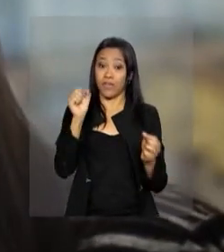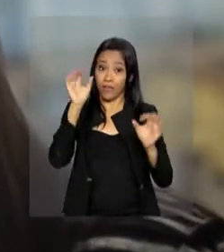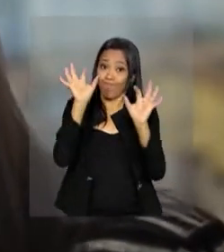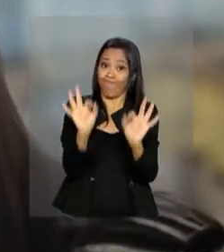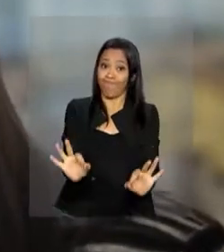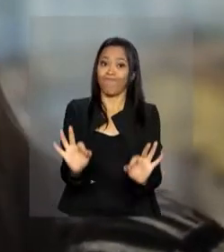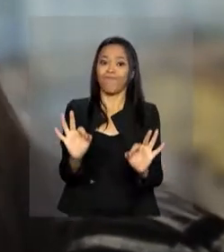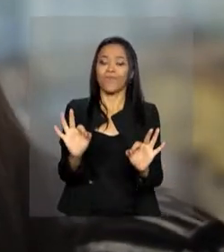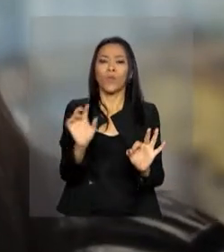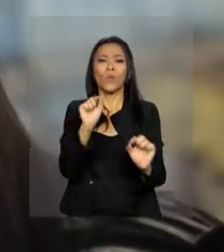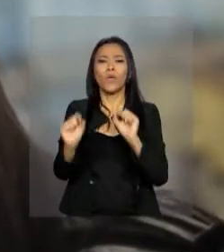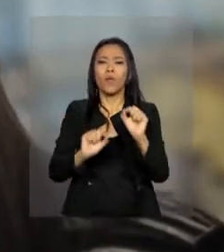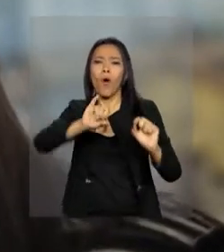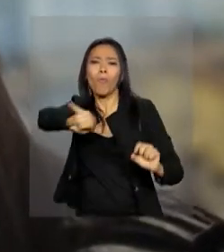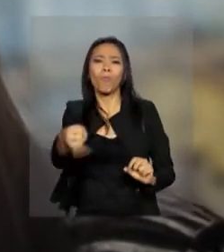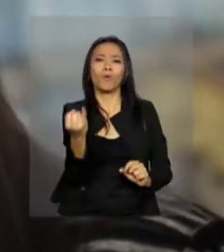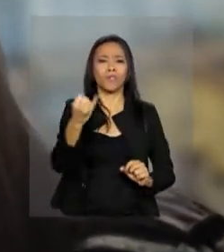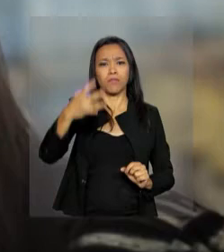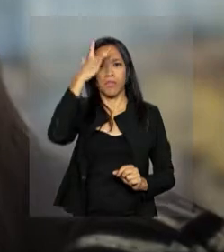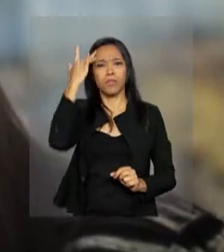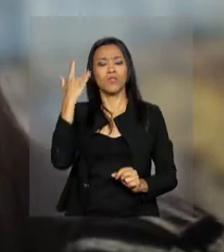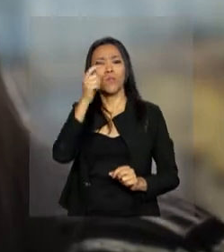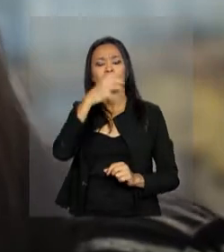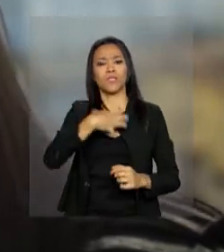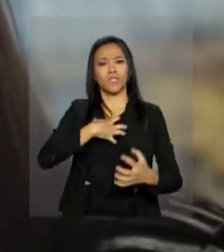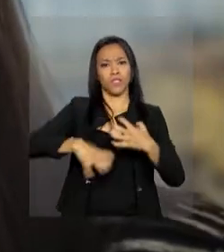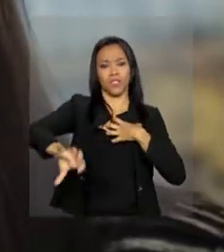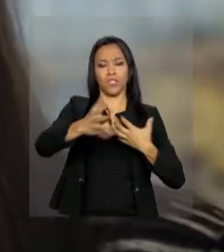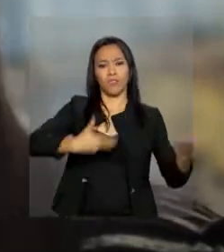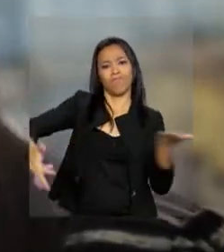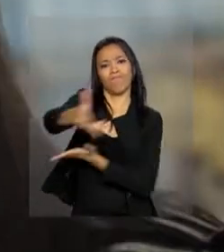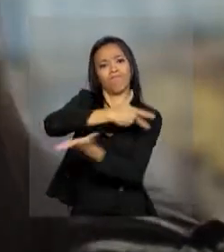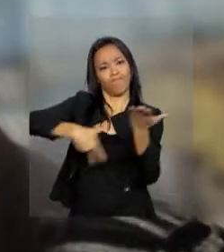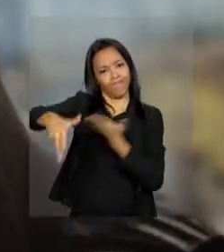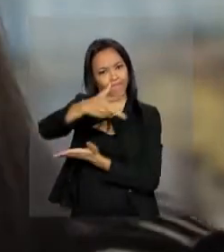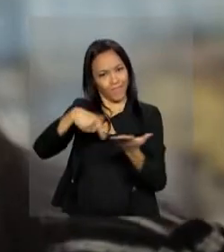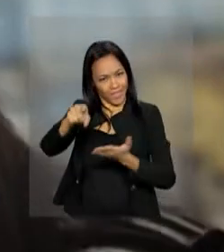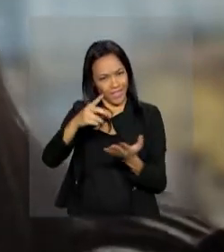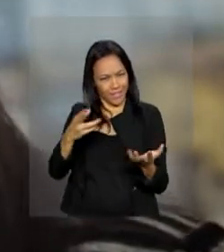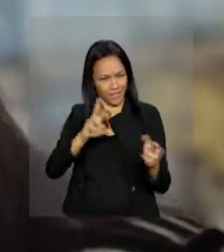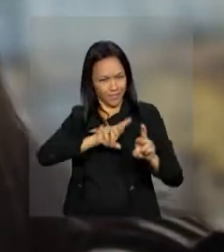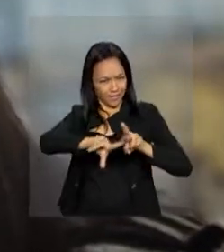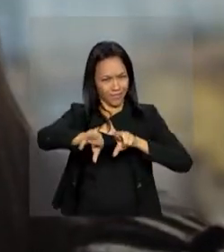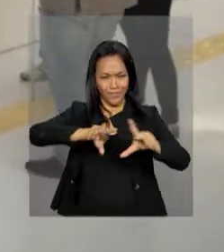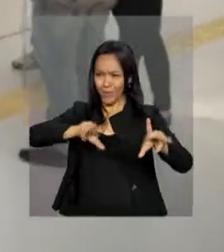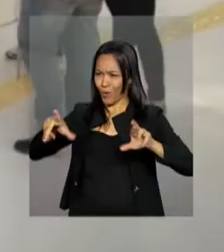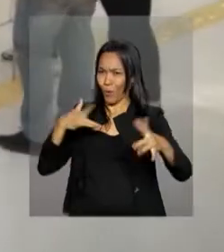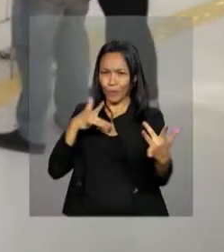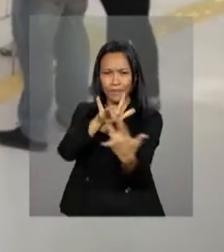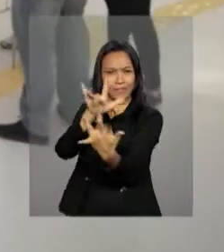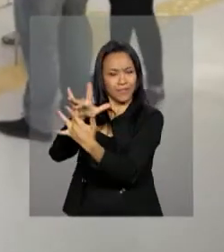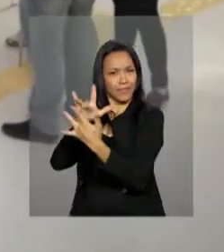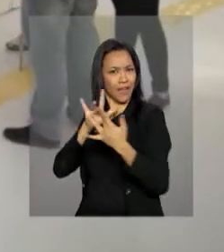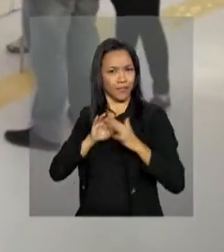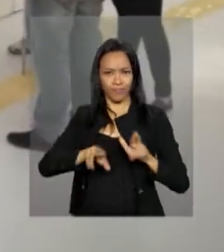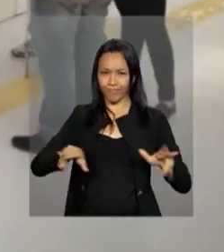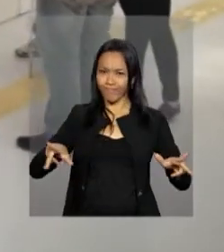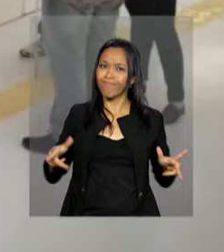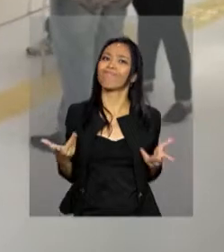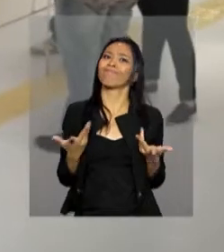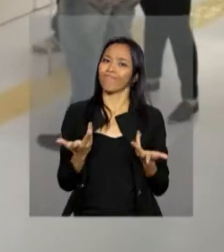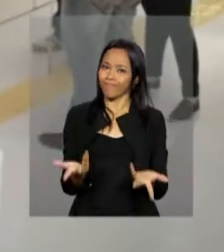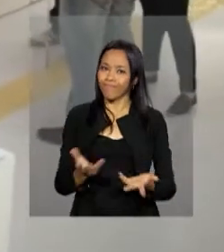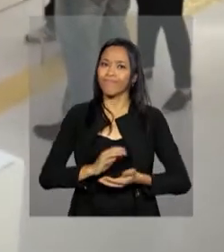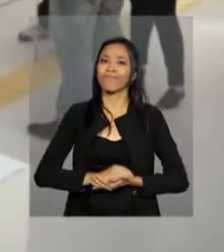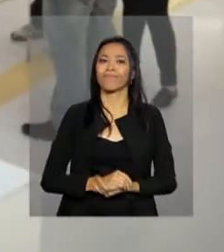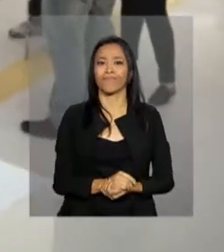prática uma oportunidade das pessoas vivenciarem esse tipo de interação, esse tipo de contato com o diverso, com o que